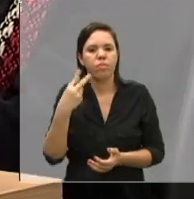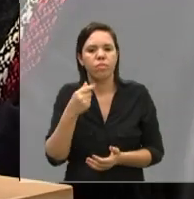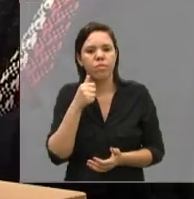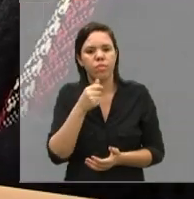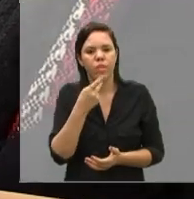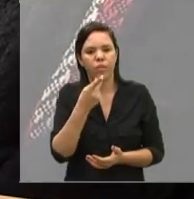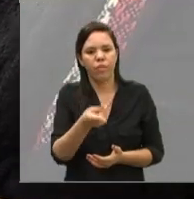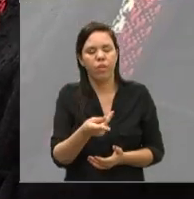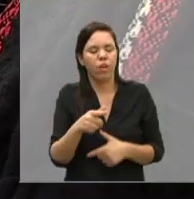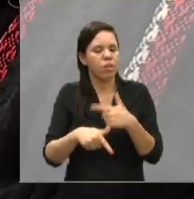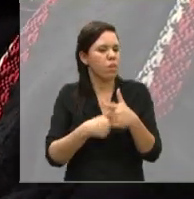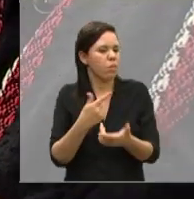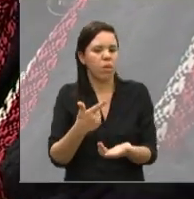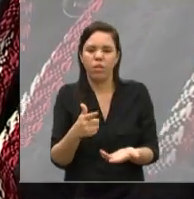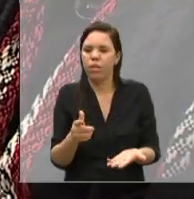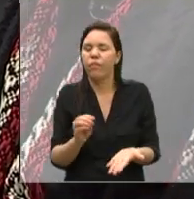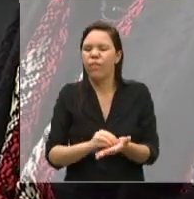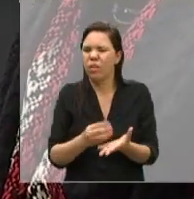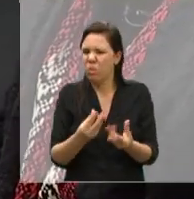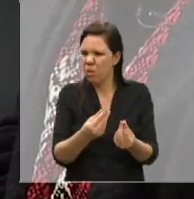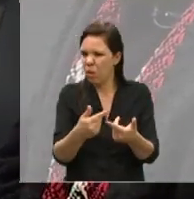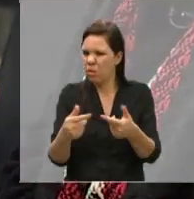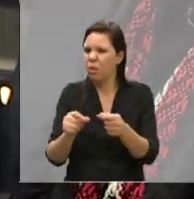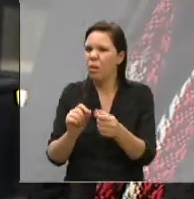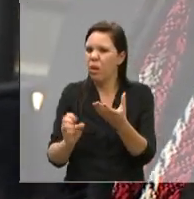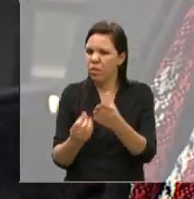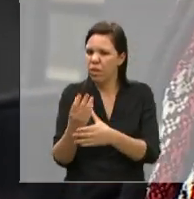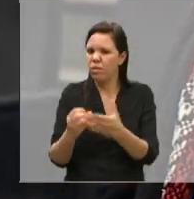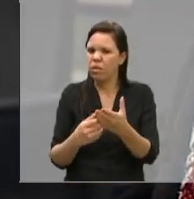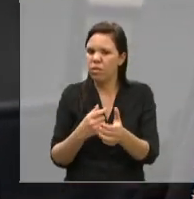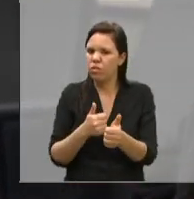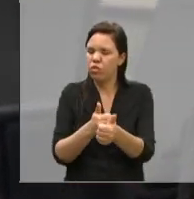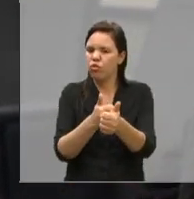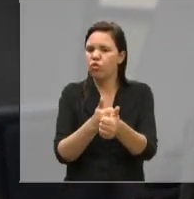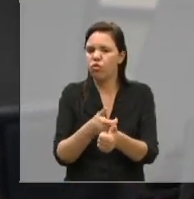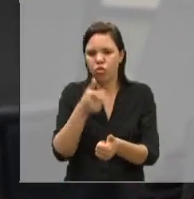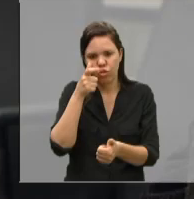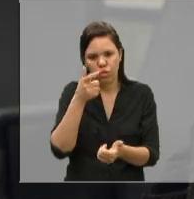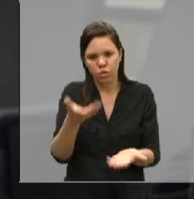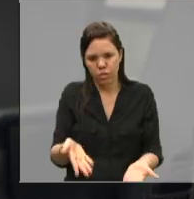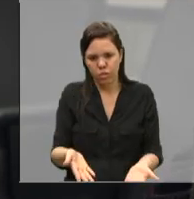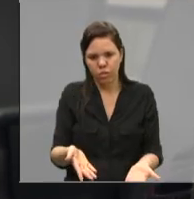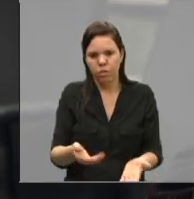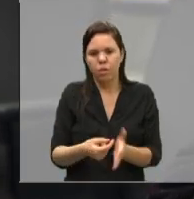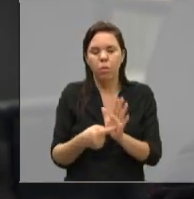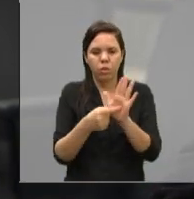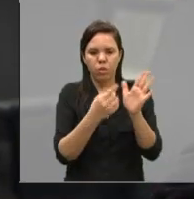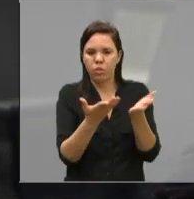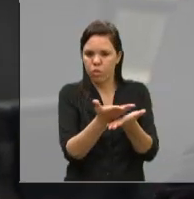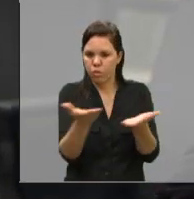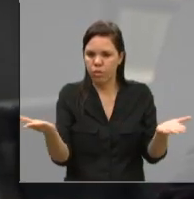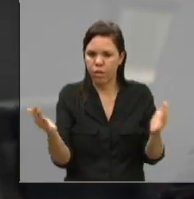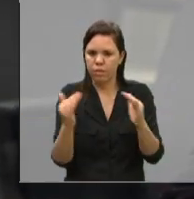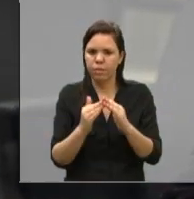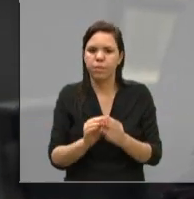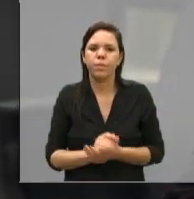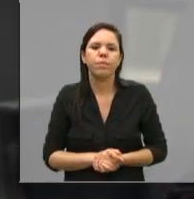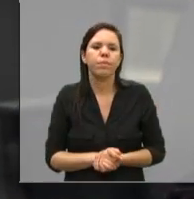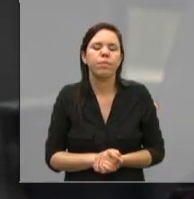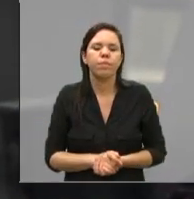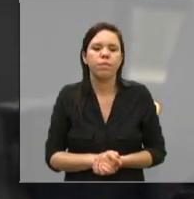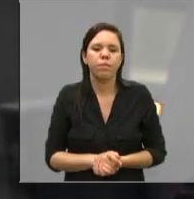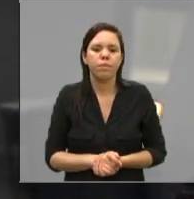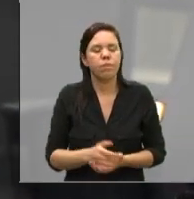disse, trabalho é o que não falta, ainda muita coisa vai acontecer e a gente vai continuar acompanhando aqui, mostrando tudo para você aí de casa.